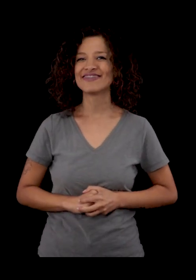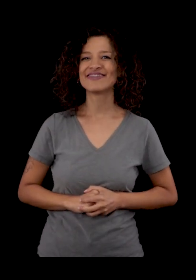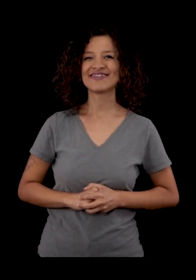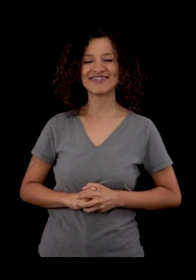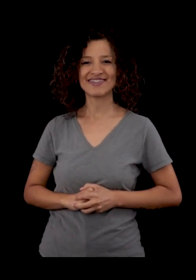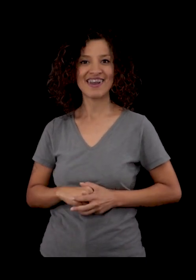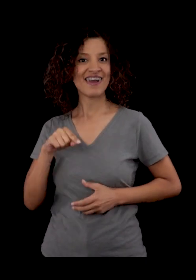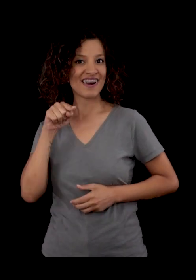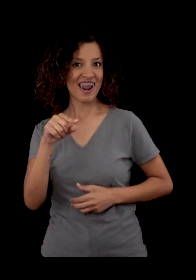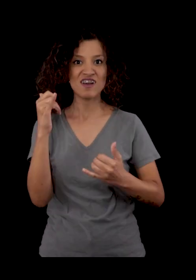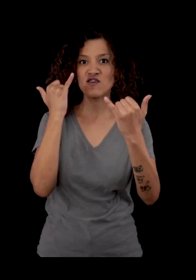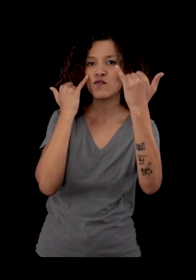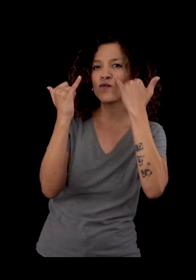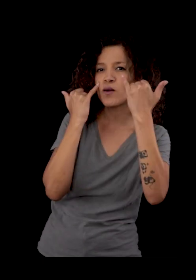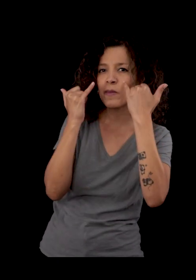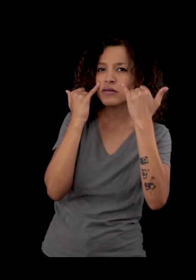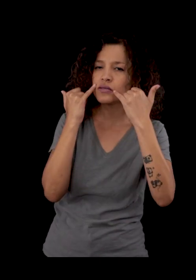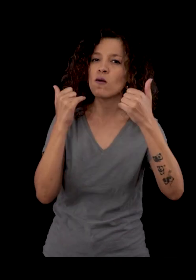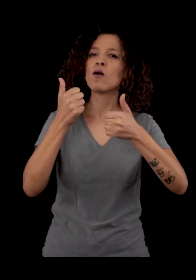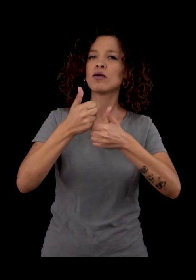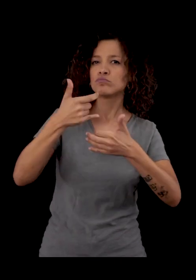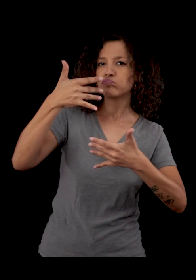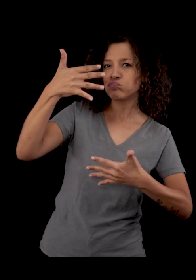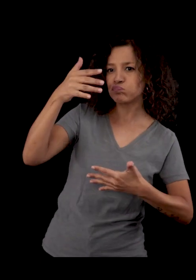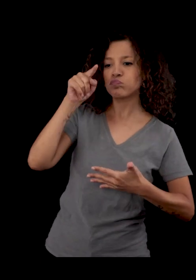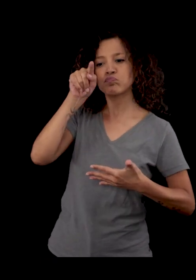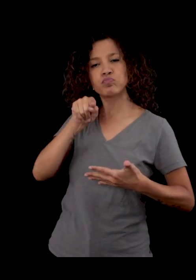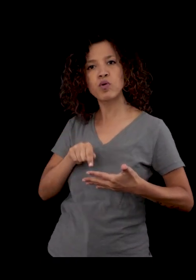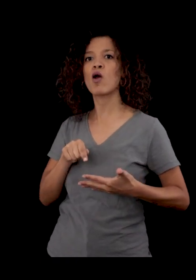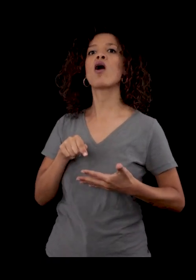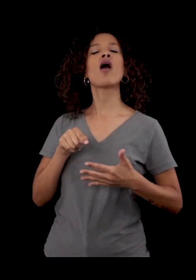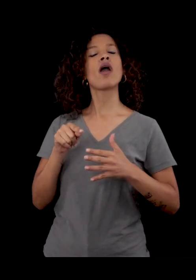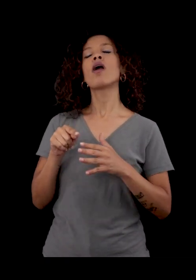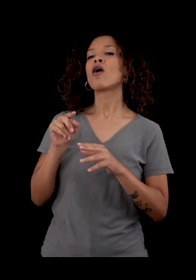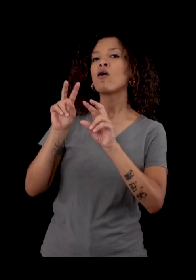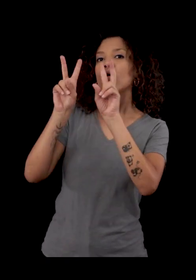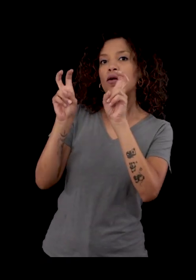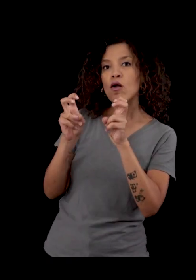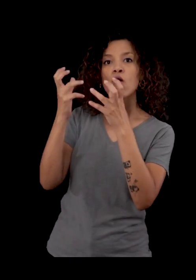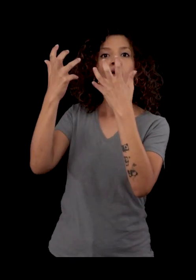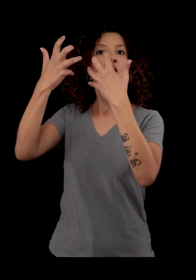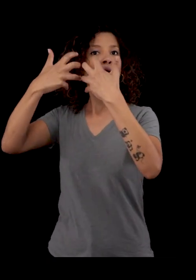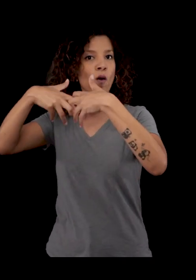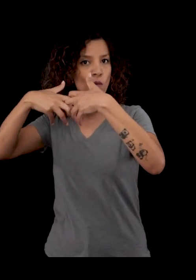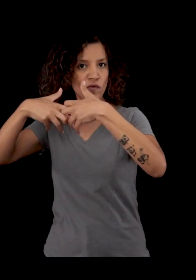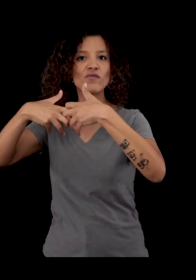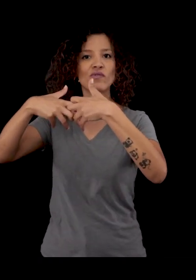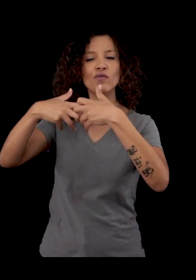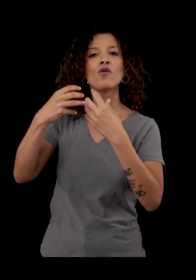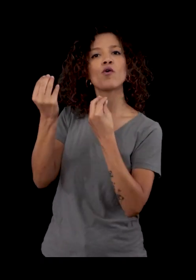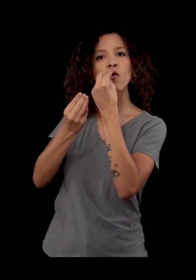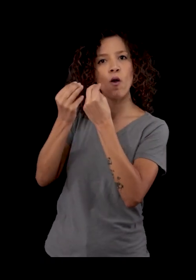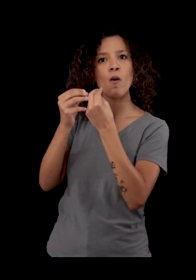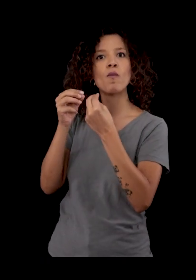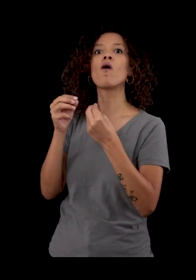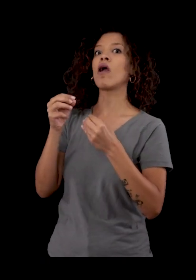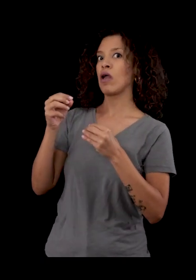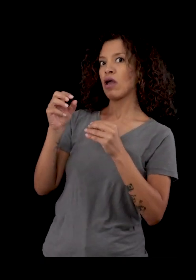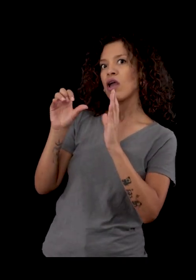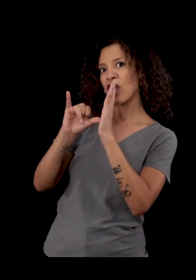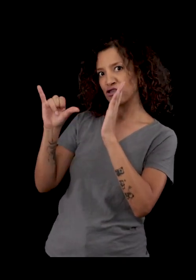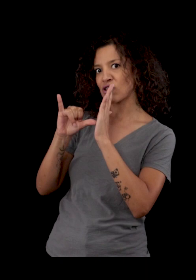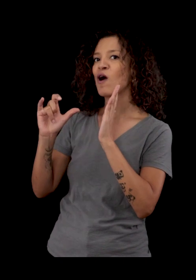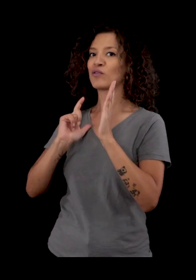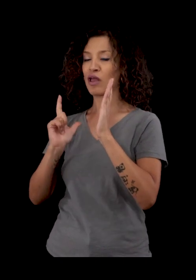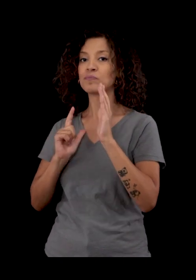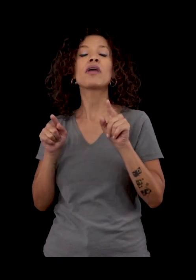rumositaucultural.org.br. Lá você encontra também todas as informações do edital no Como Funciona e o formulário de inscrição com recursos de